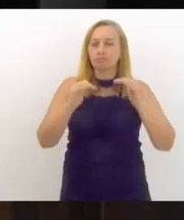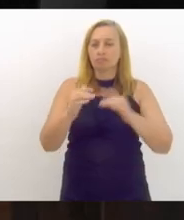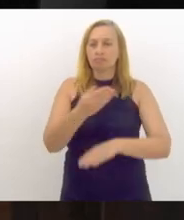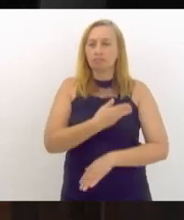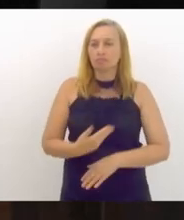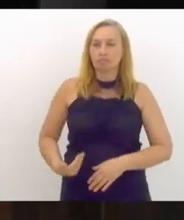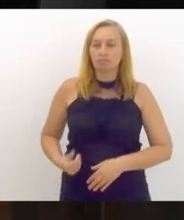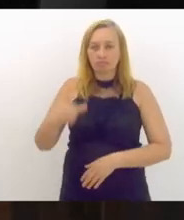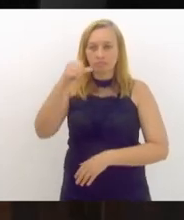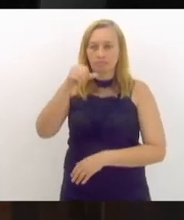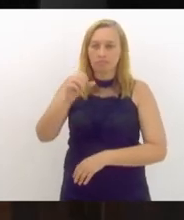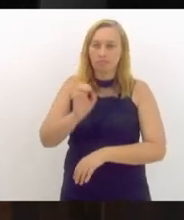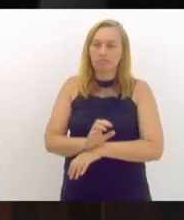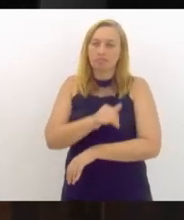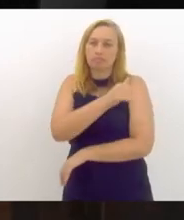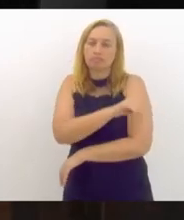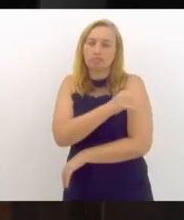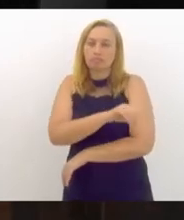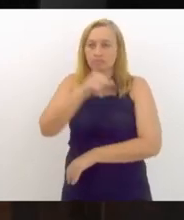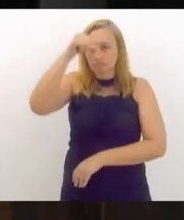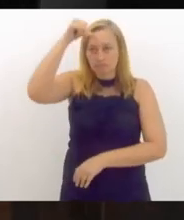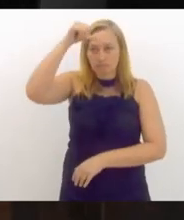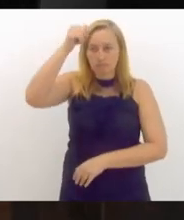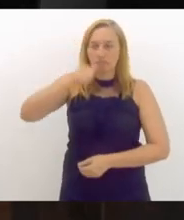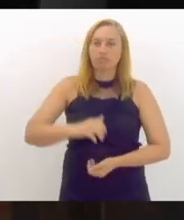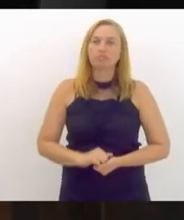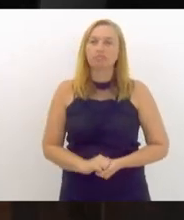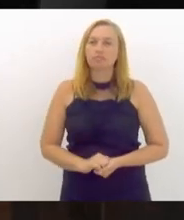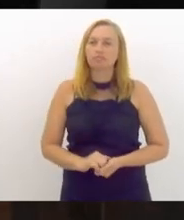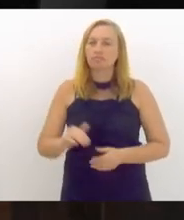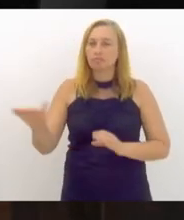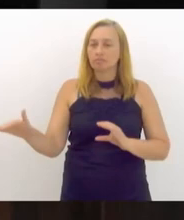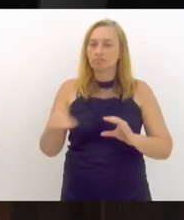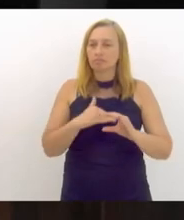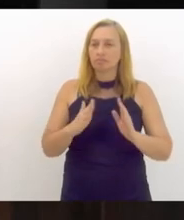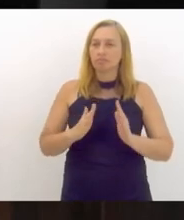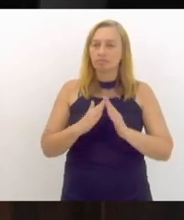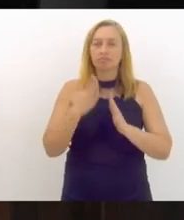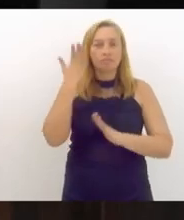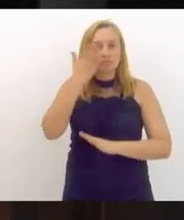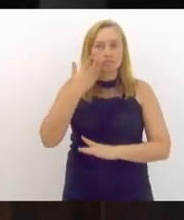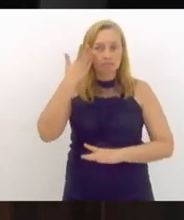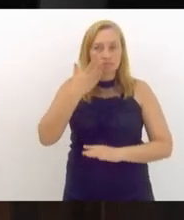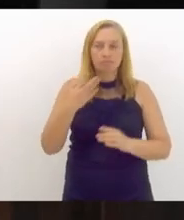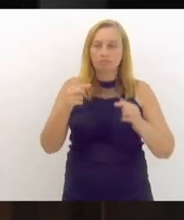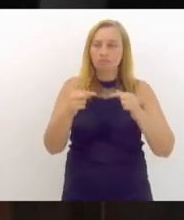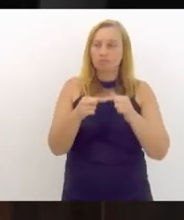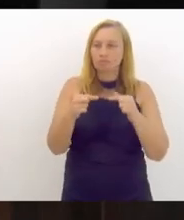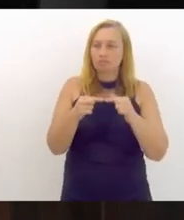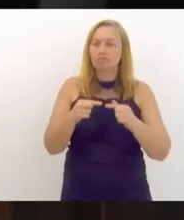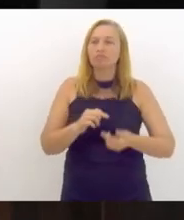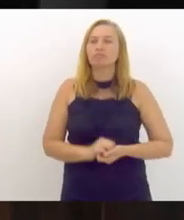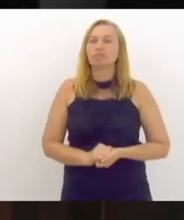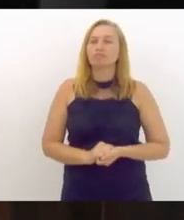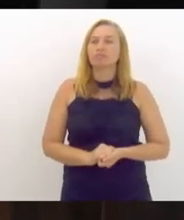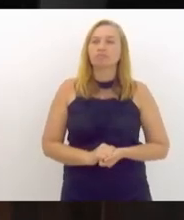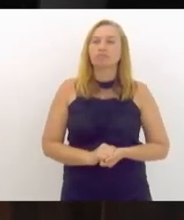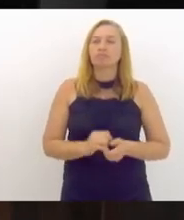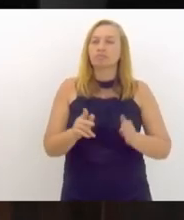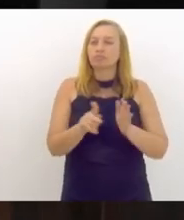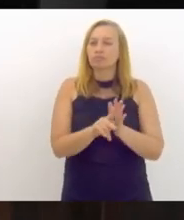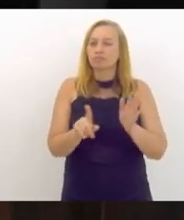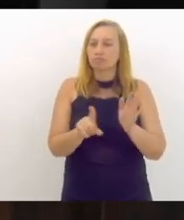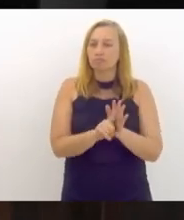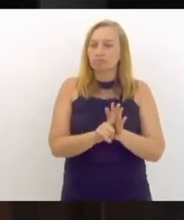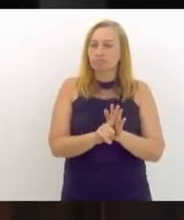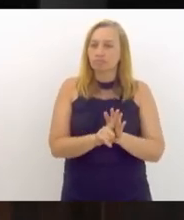Rio de Janeiro, Dr. Cláudio Castro, para que envie a esta casa mensagem de acordo com o seguinte anteprojeto de lei